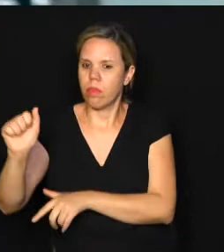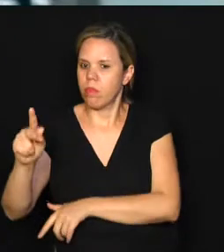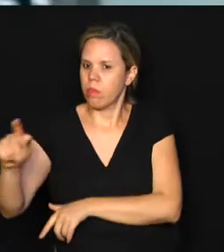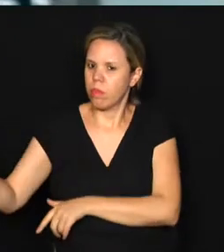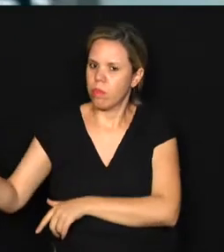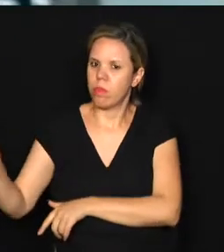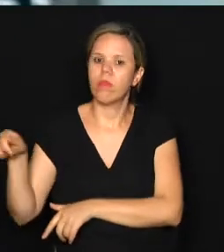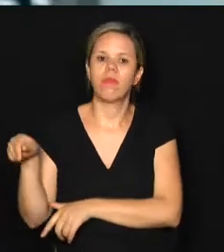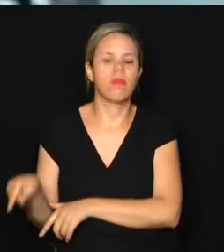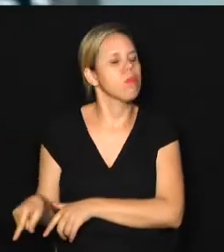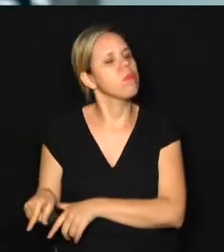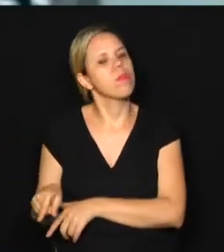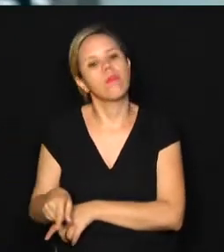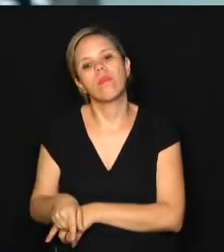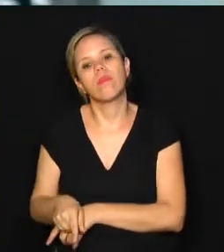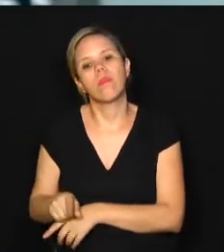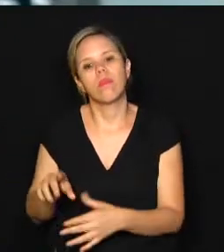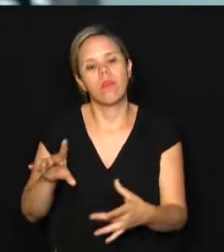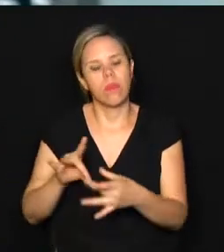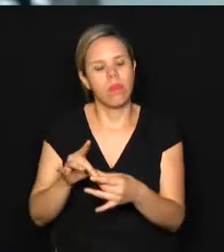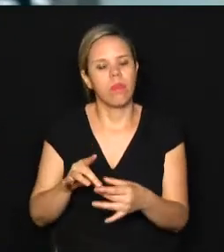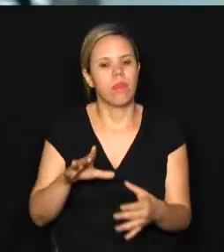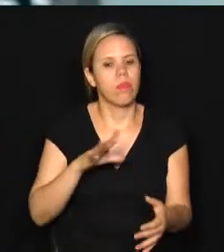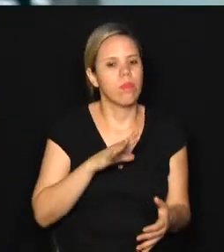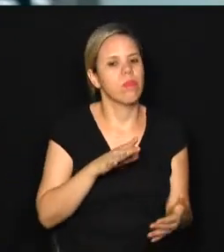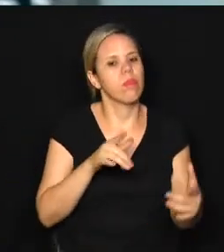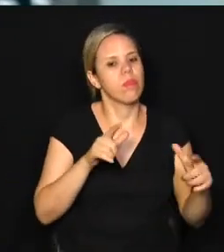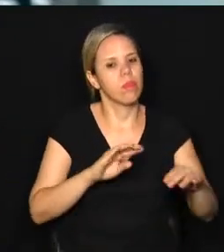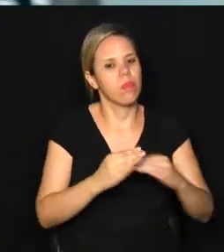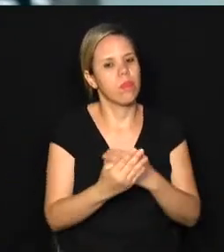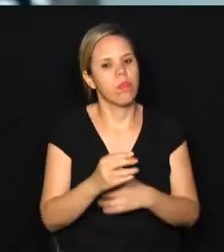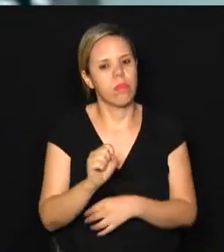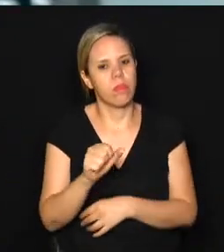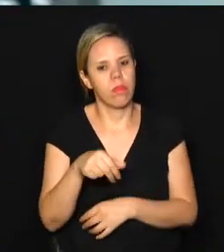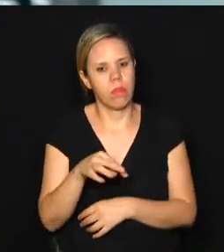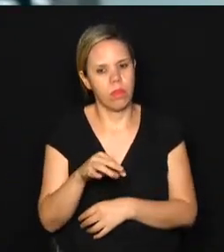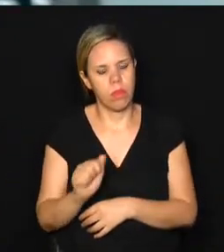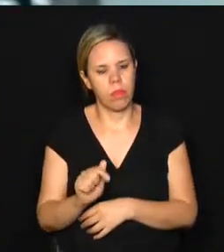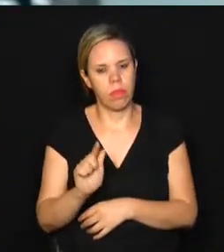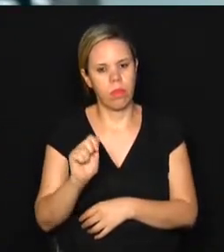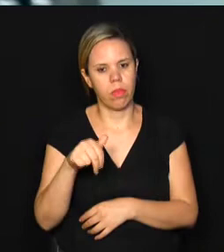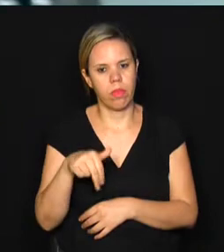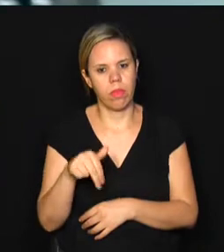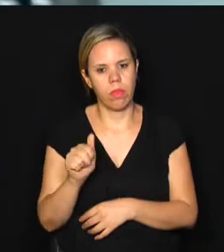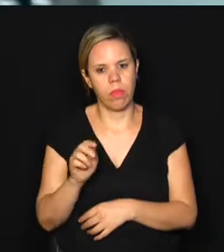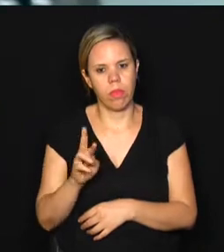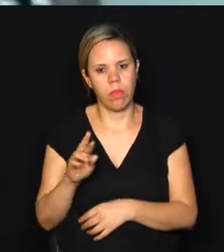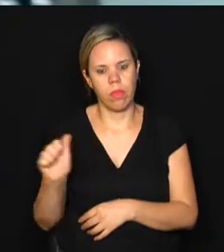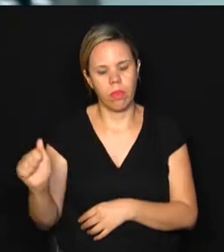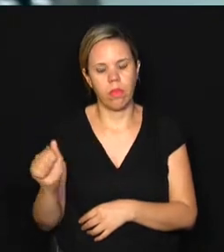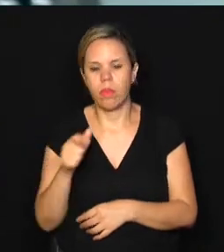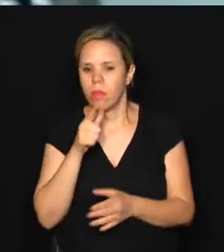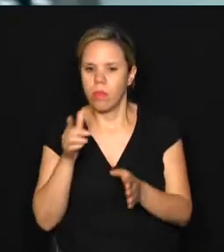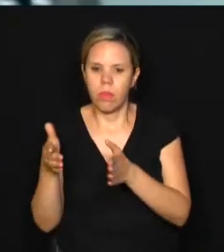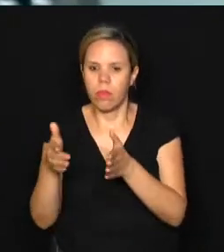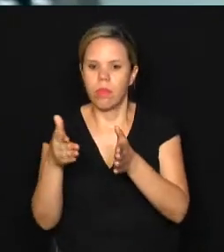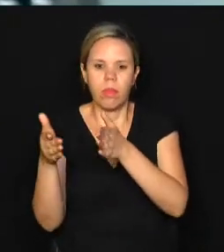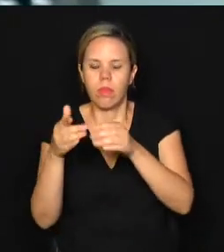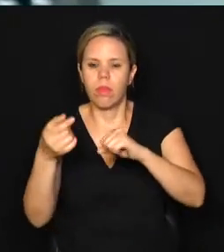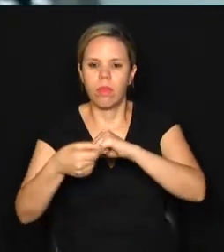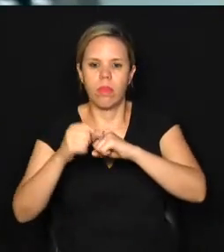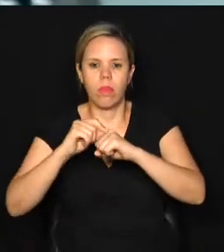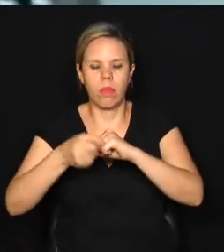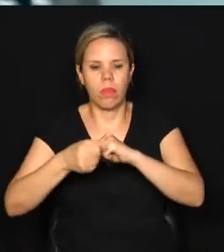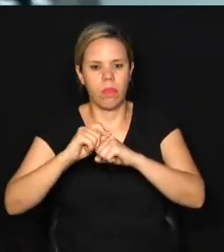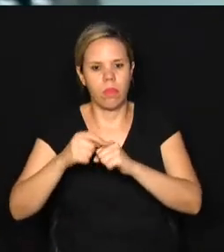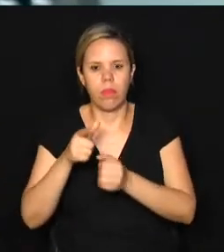APA, a Santa Genebra, e através do rio Atibaia. Então, o rio Atibaia é um